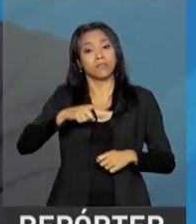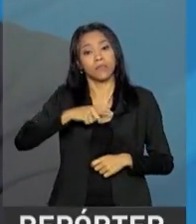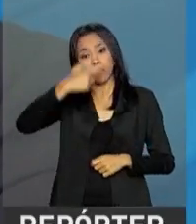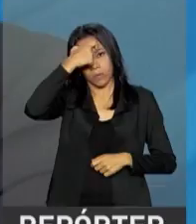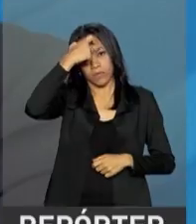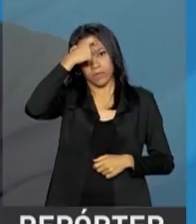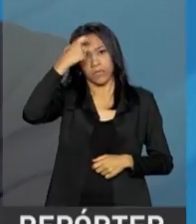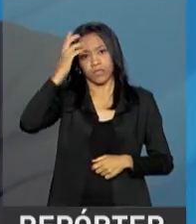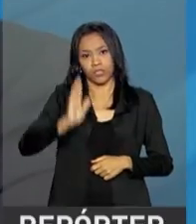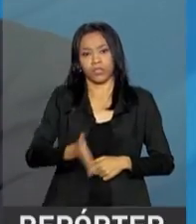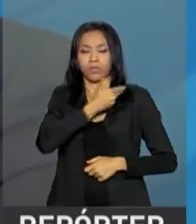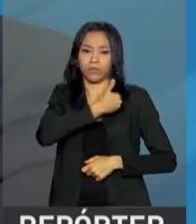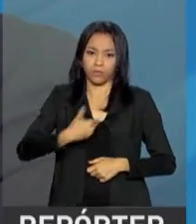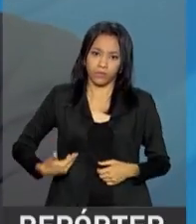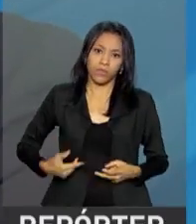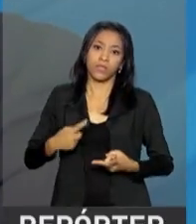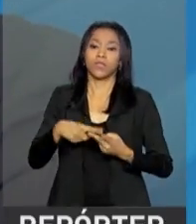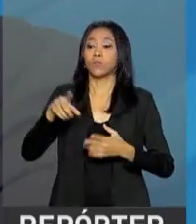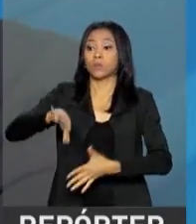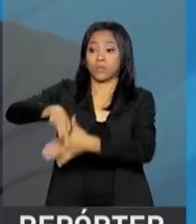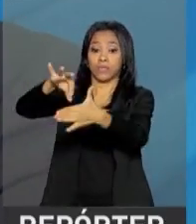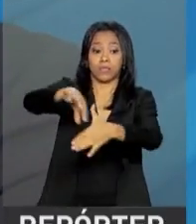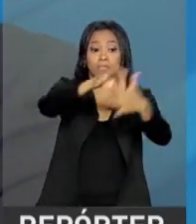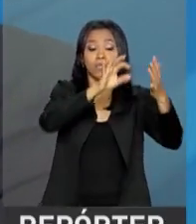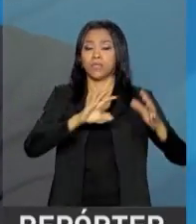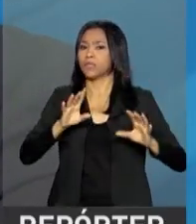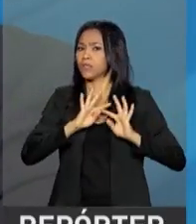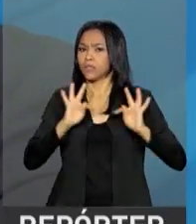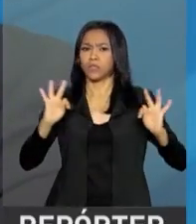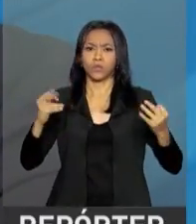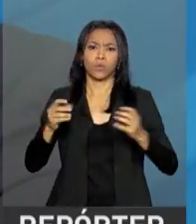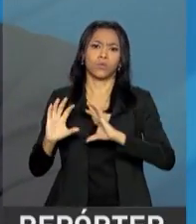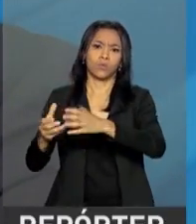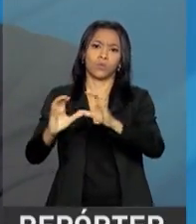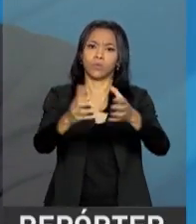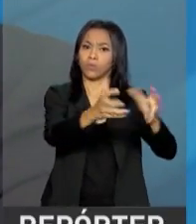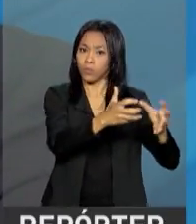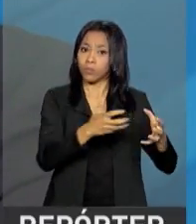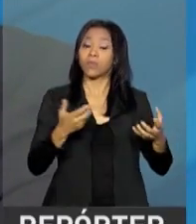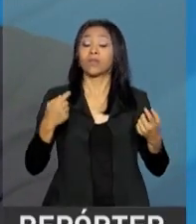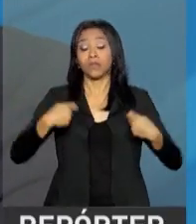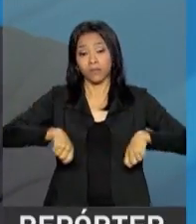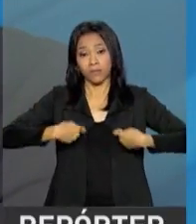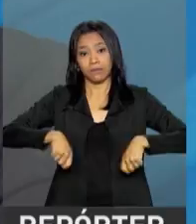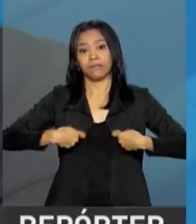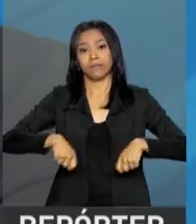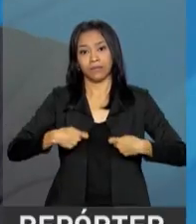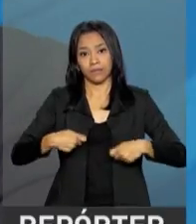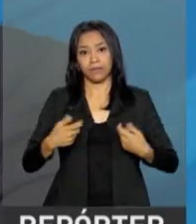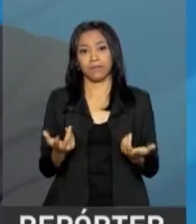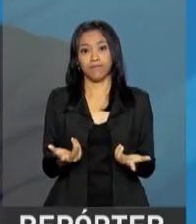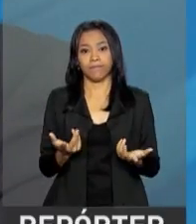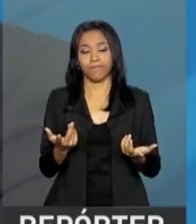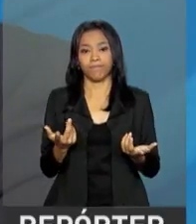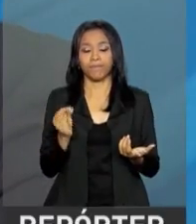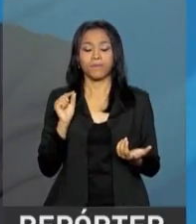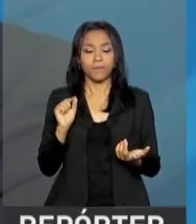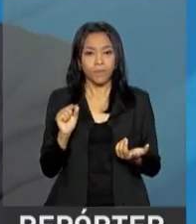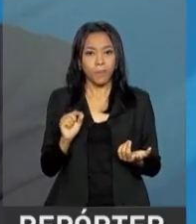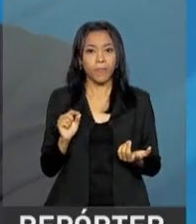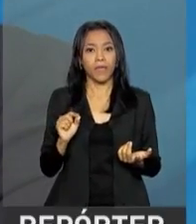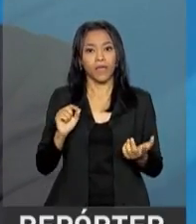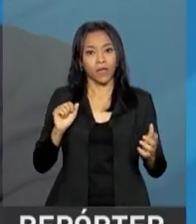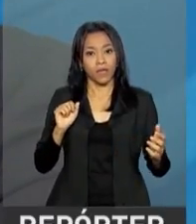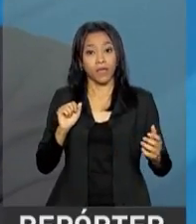do governo das lideranças políticas de todos os partidos que formam a base de que vai ser preciso nem juntamente com a